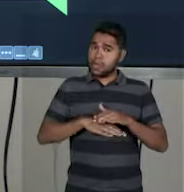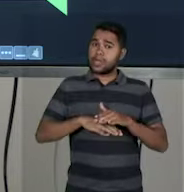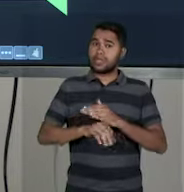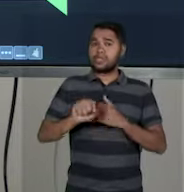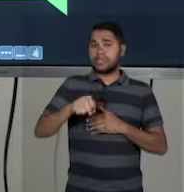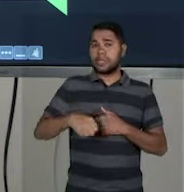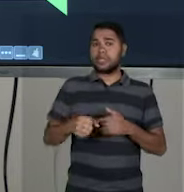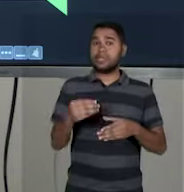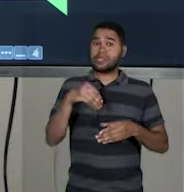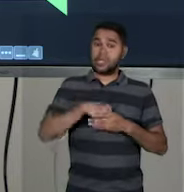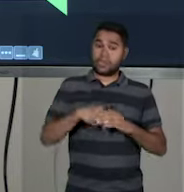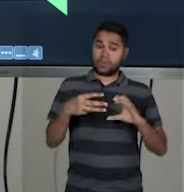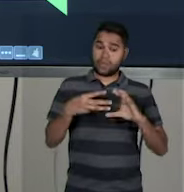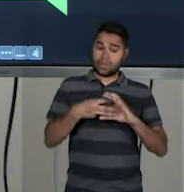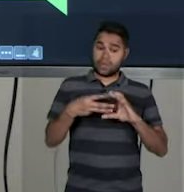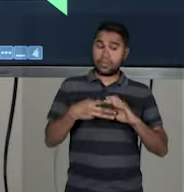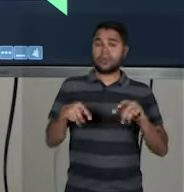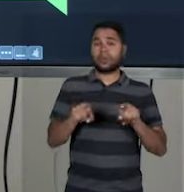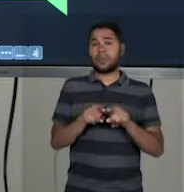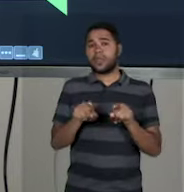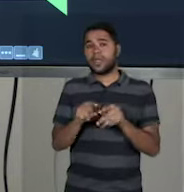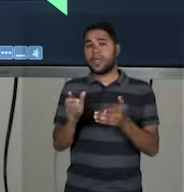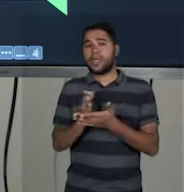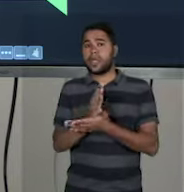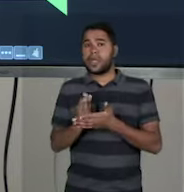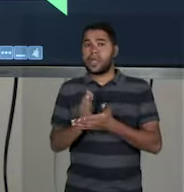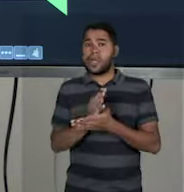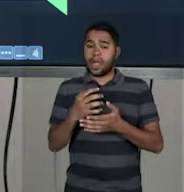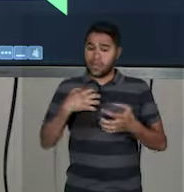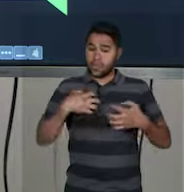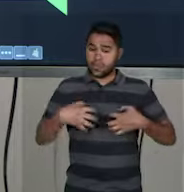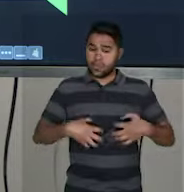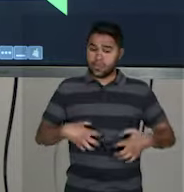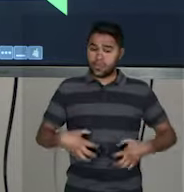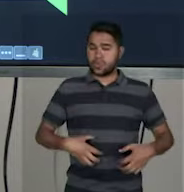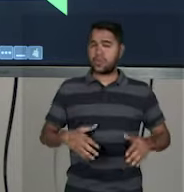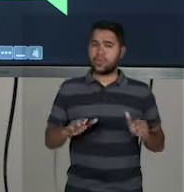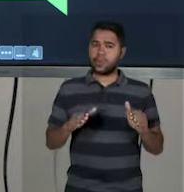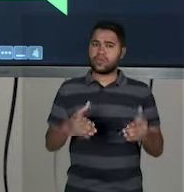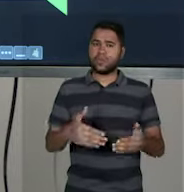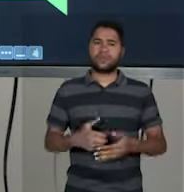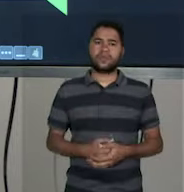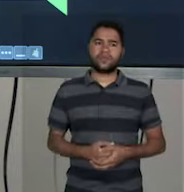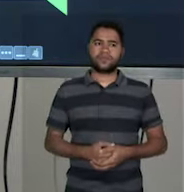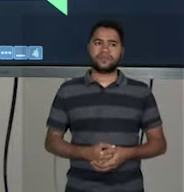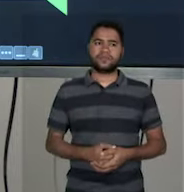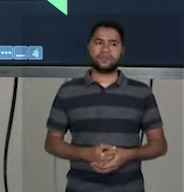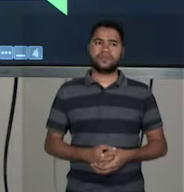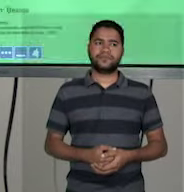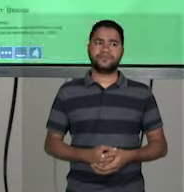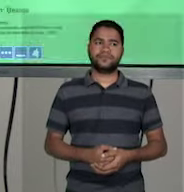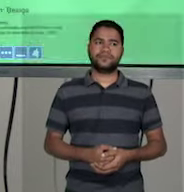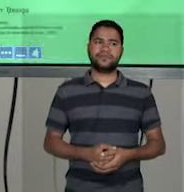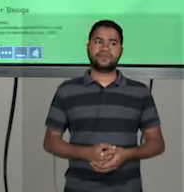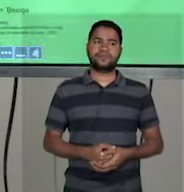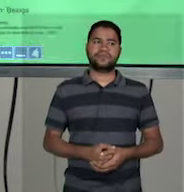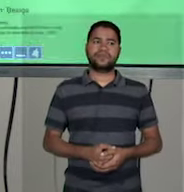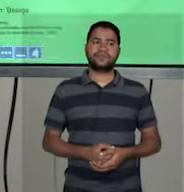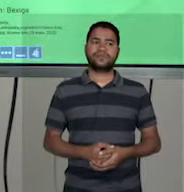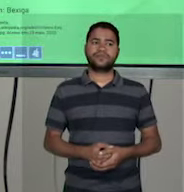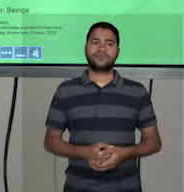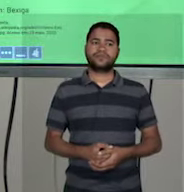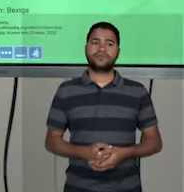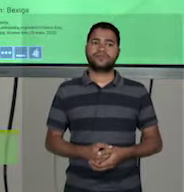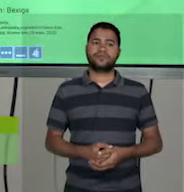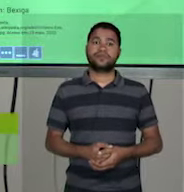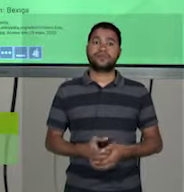tanto dentro das células quanto, né, em alguns órgãos em específicos. específico. Então, após